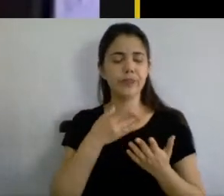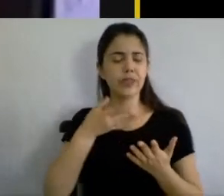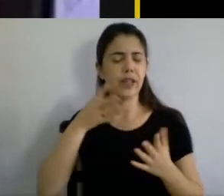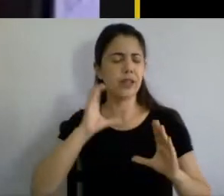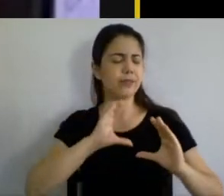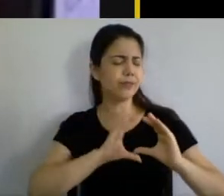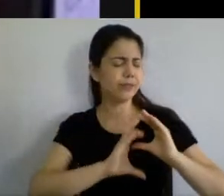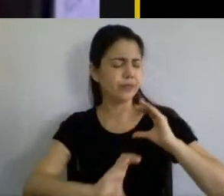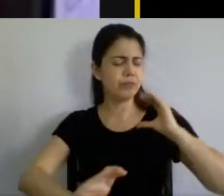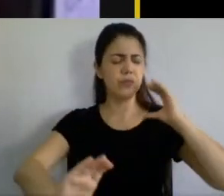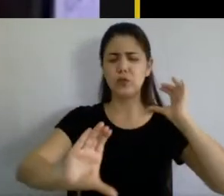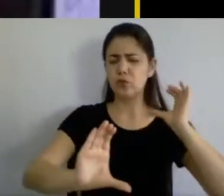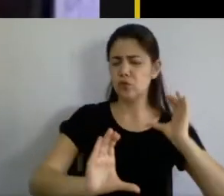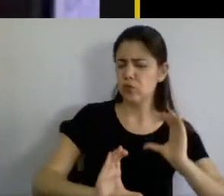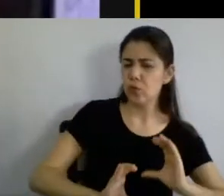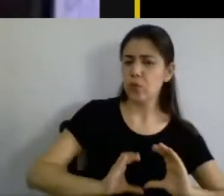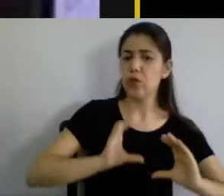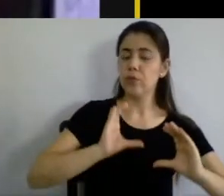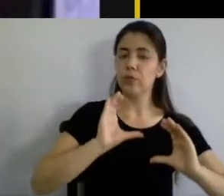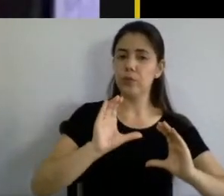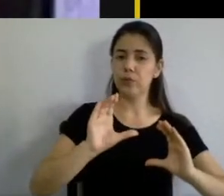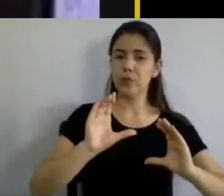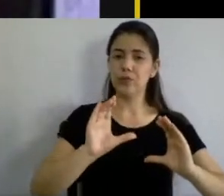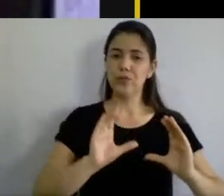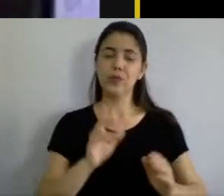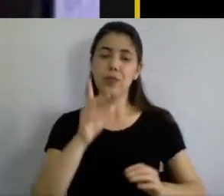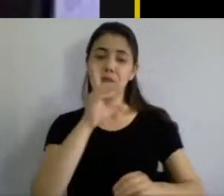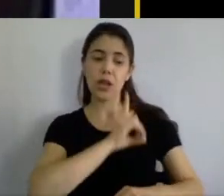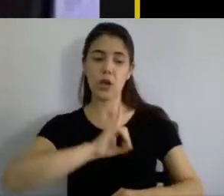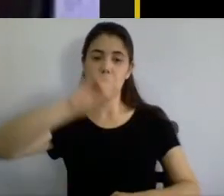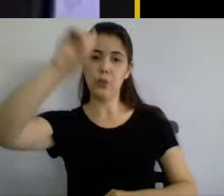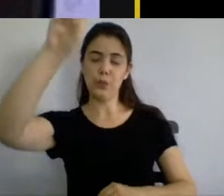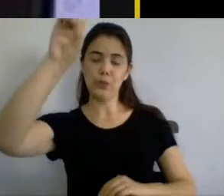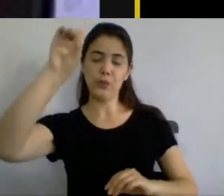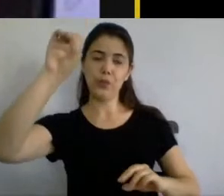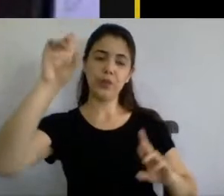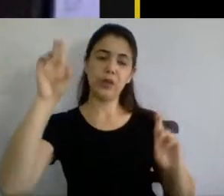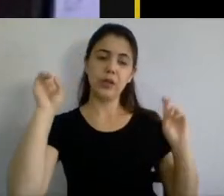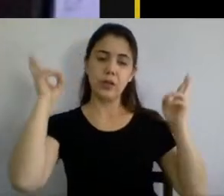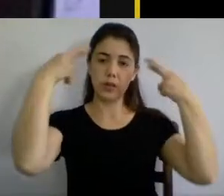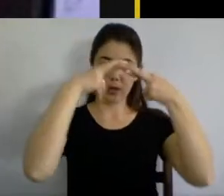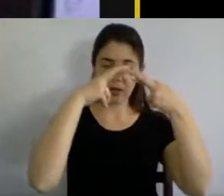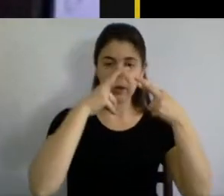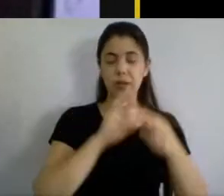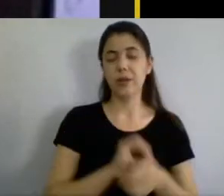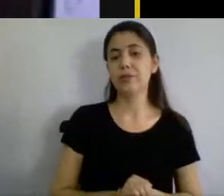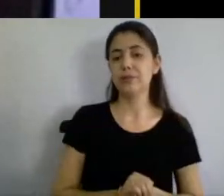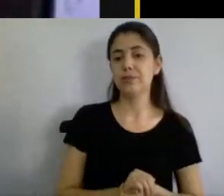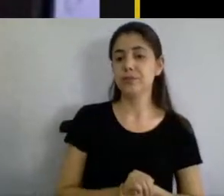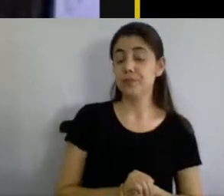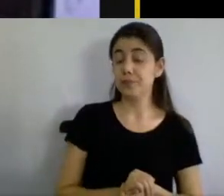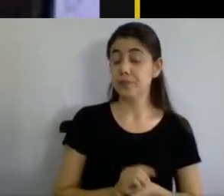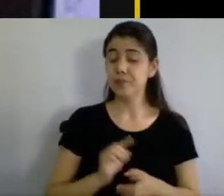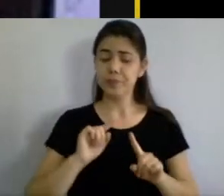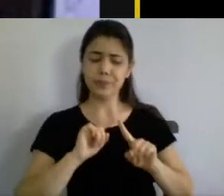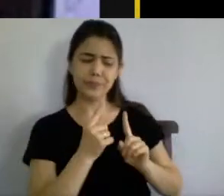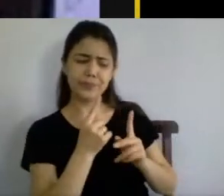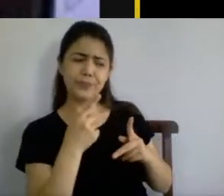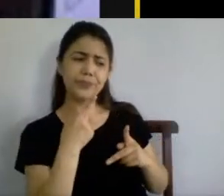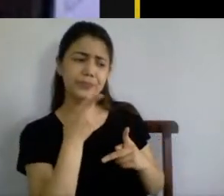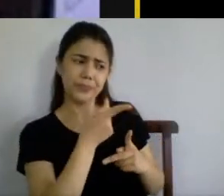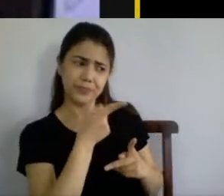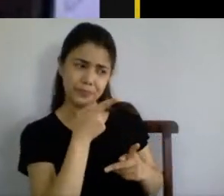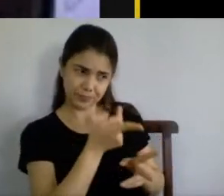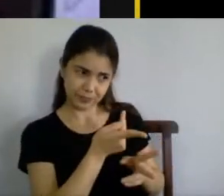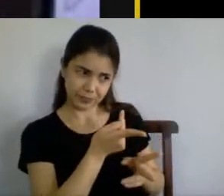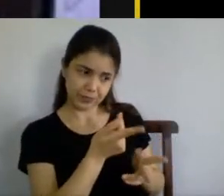Pólux. Scopas, movido por uma baixa avareza, disse a Simônides que pagaria